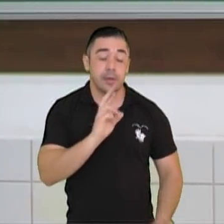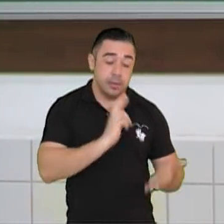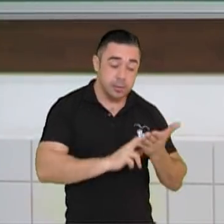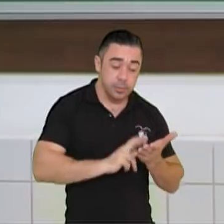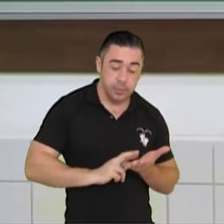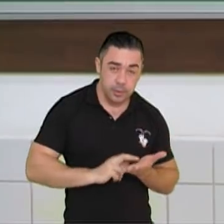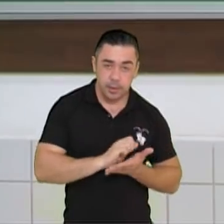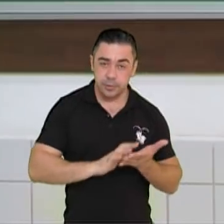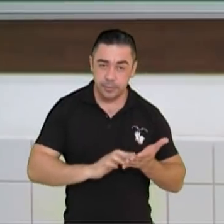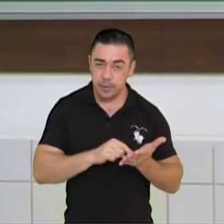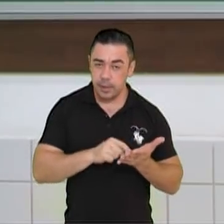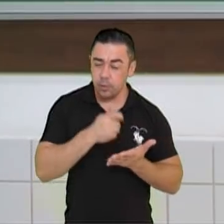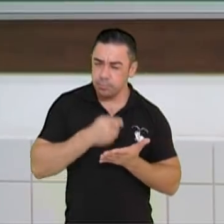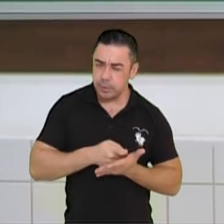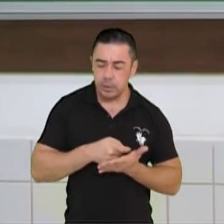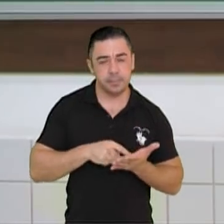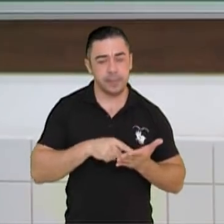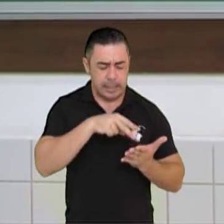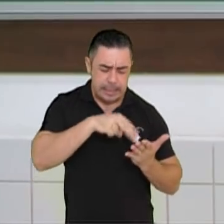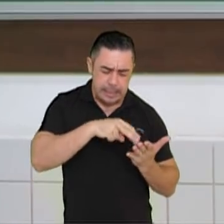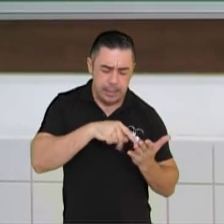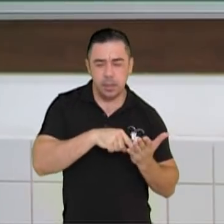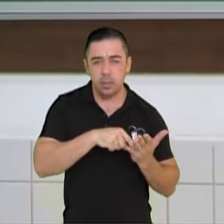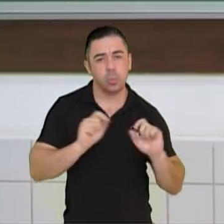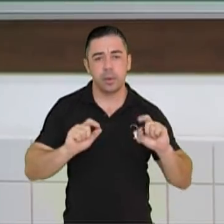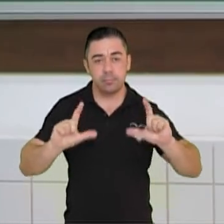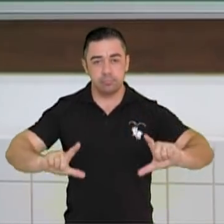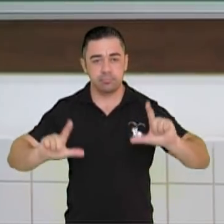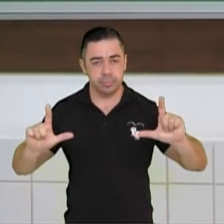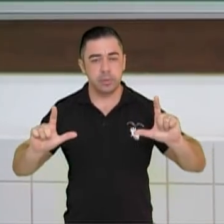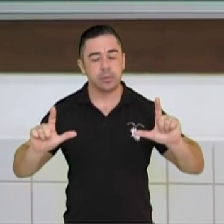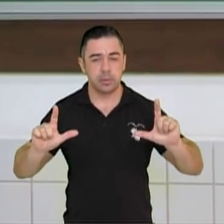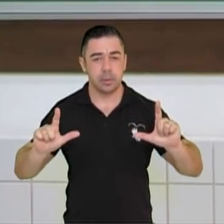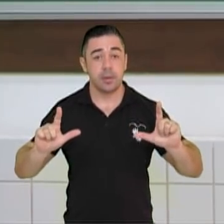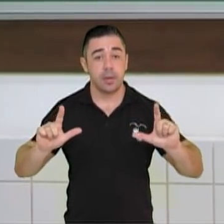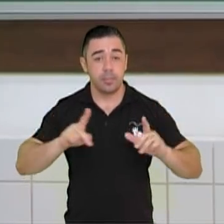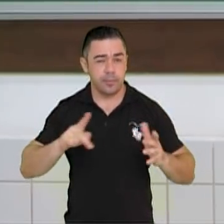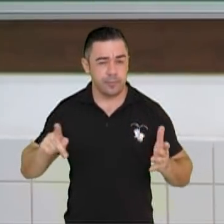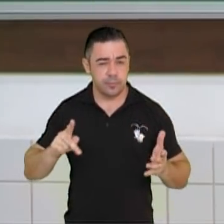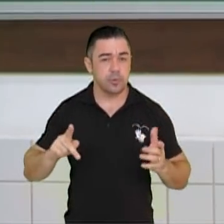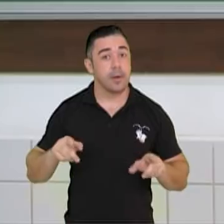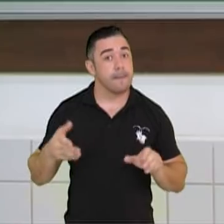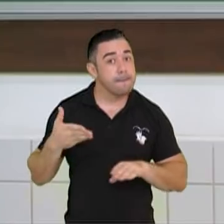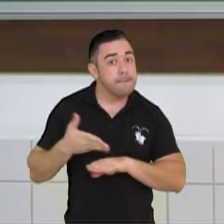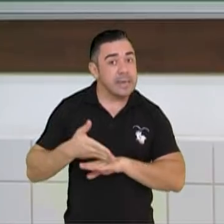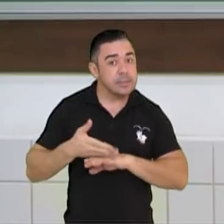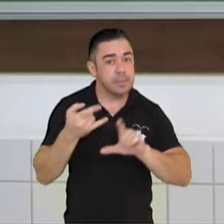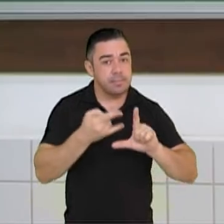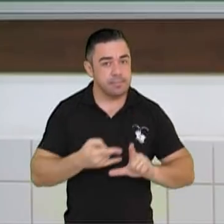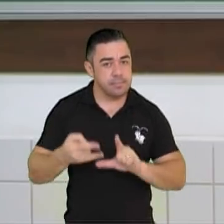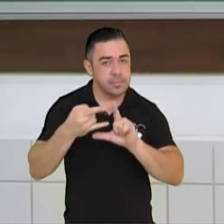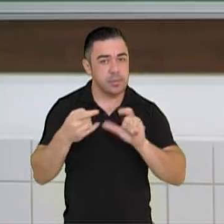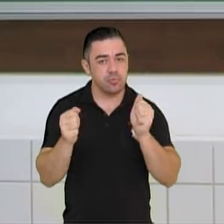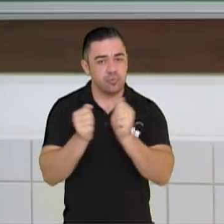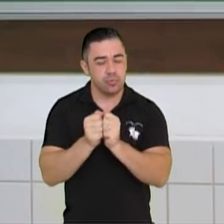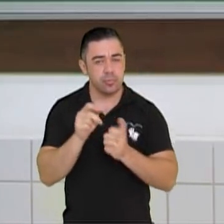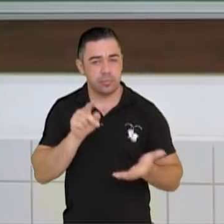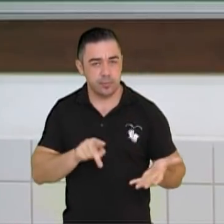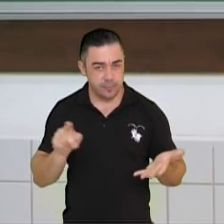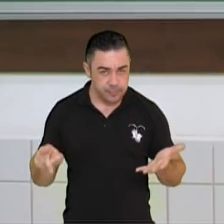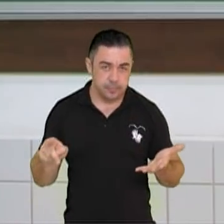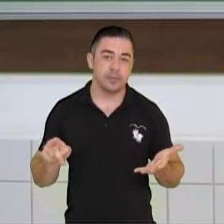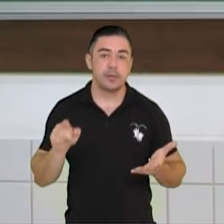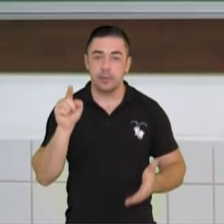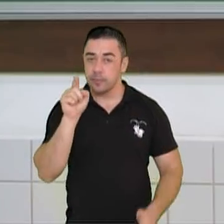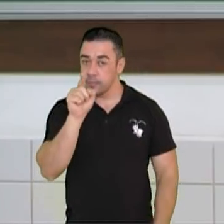atividades obrigatórias, ler os avisos do mural que o professor coloca, participar dos meets, tá bom? E você